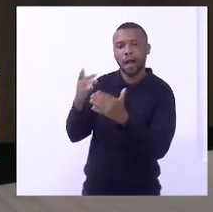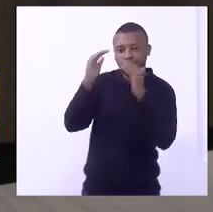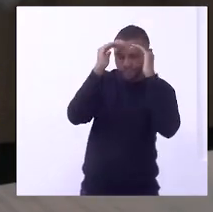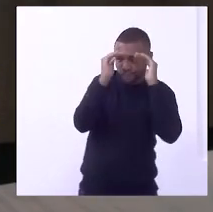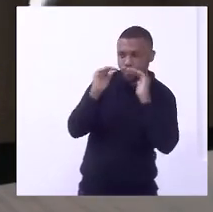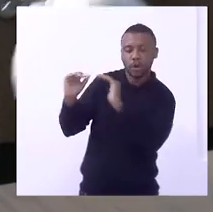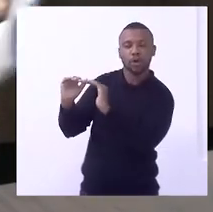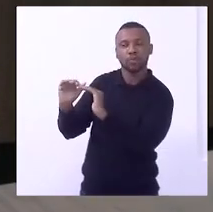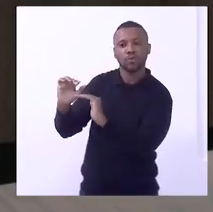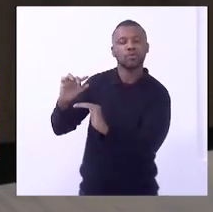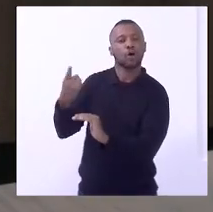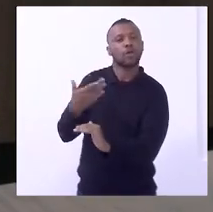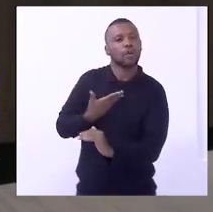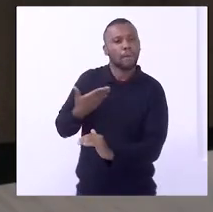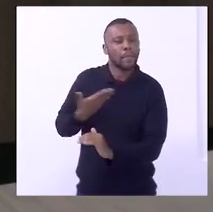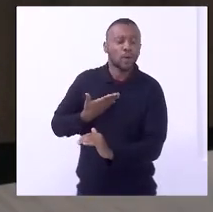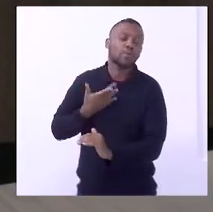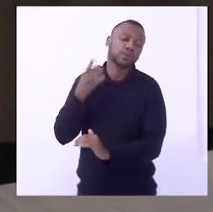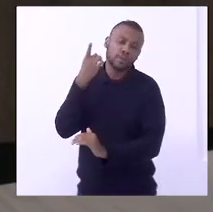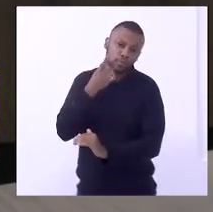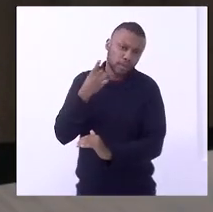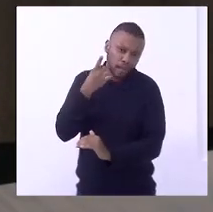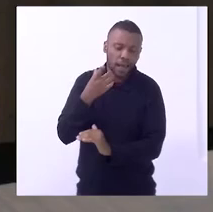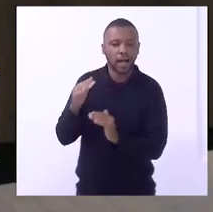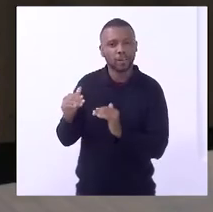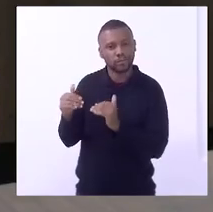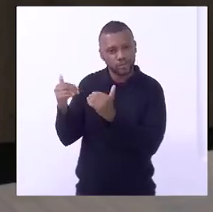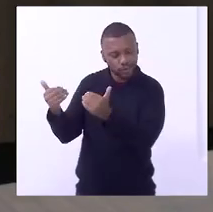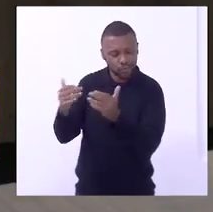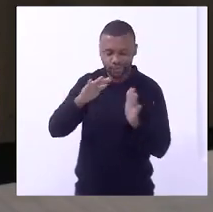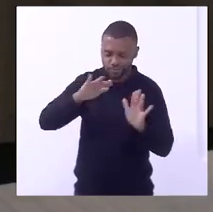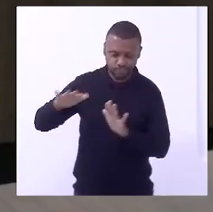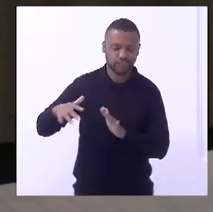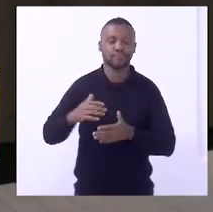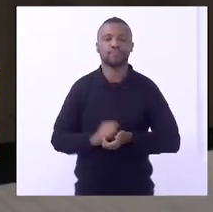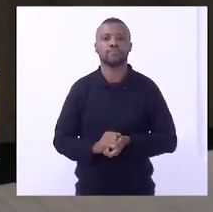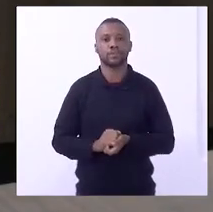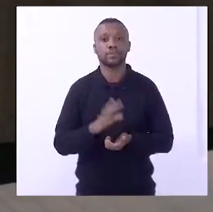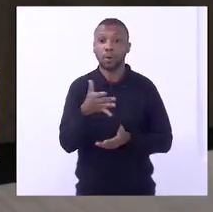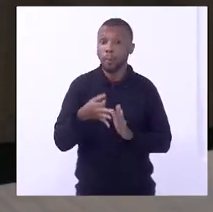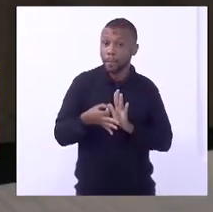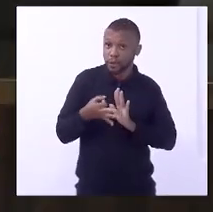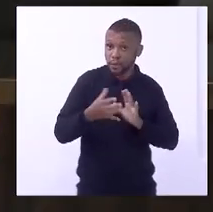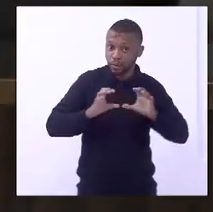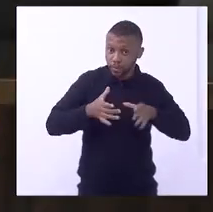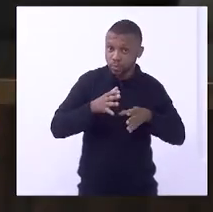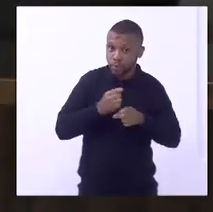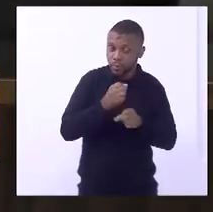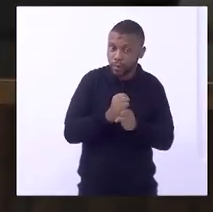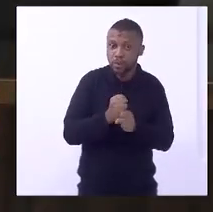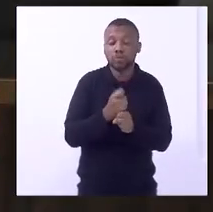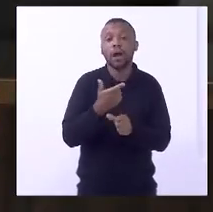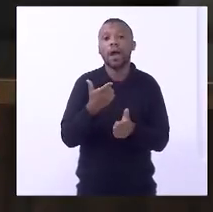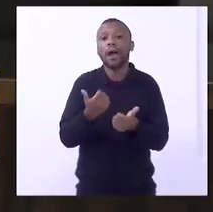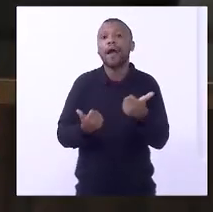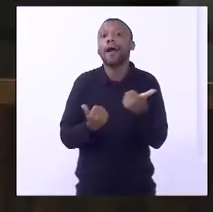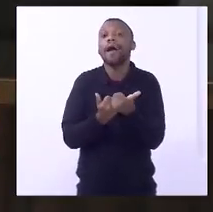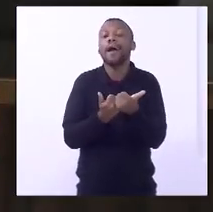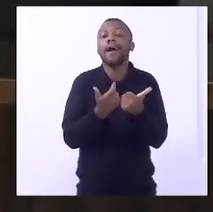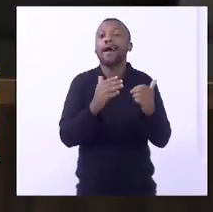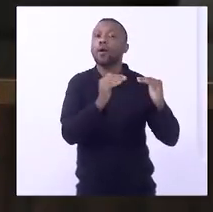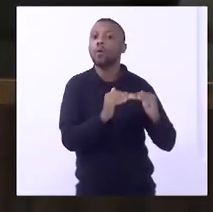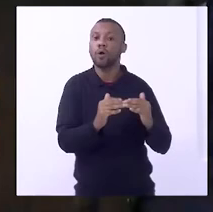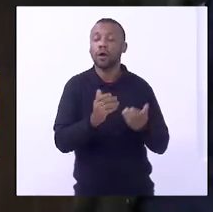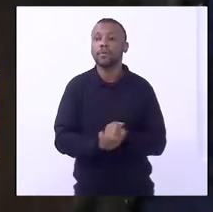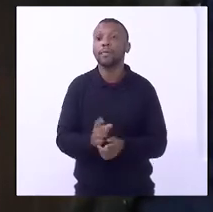deputado e ministro e tudo mais, Sérgio Veiter. Presidente, o parecer na Comissão de Orçamento é favorável. Ô, presidente, eu só não